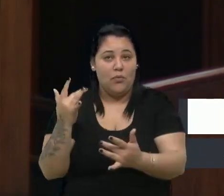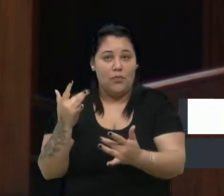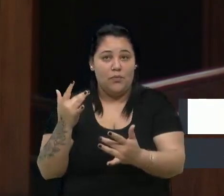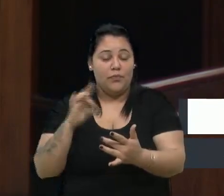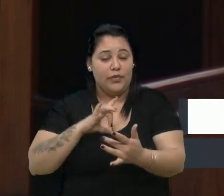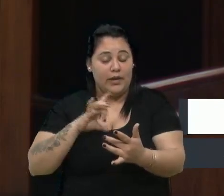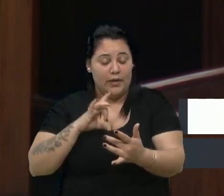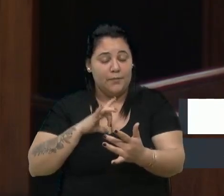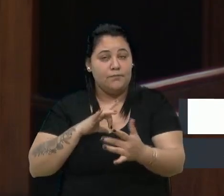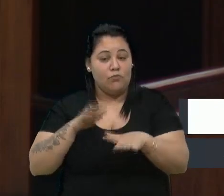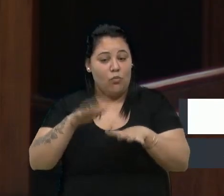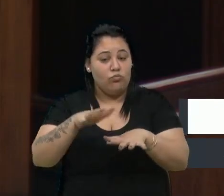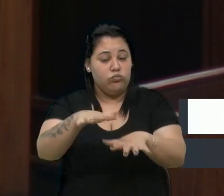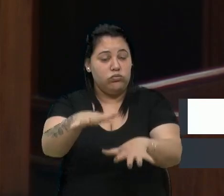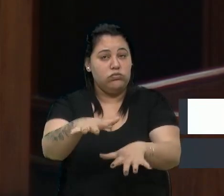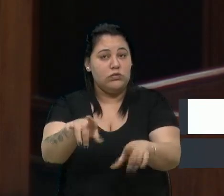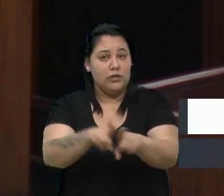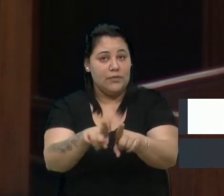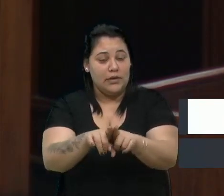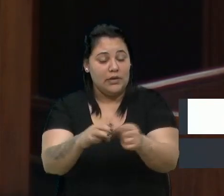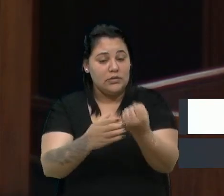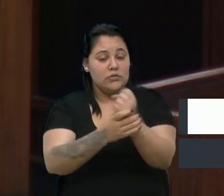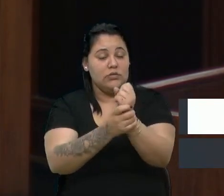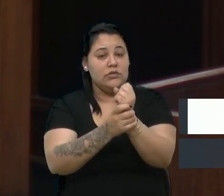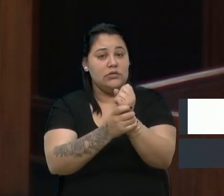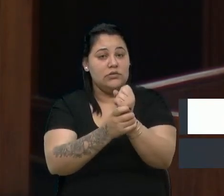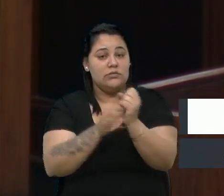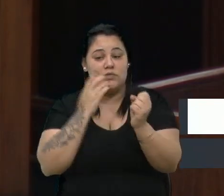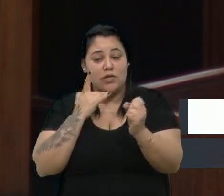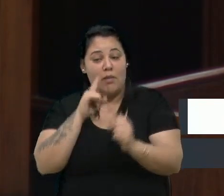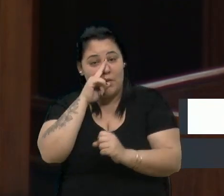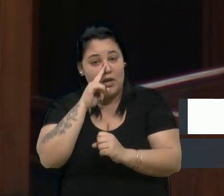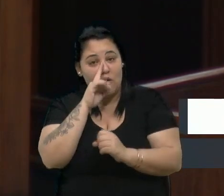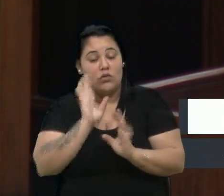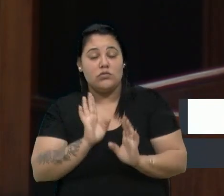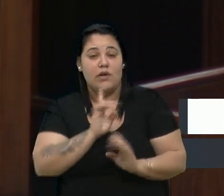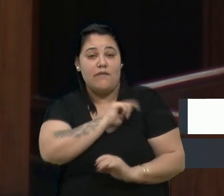tem a questão de segurança, que a fiscalização,